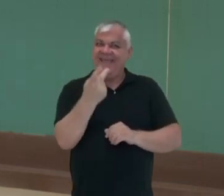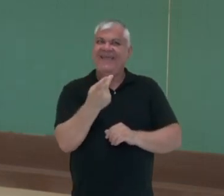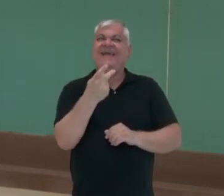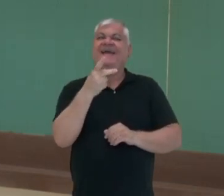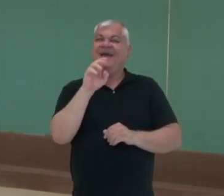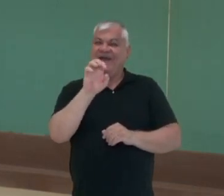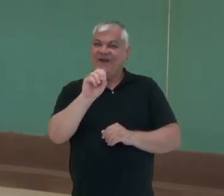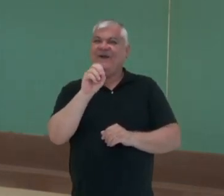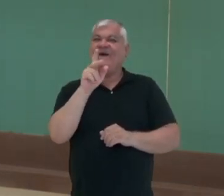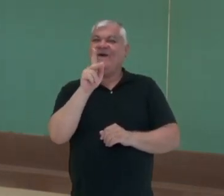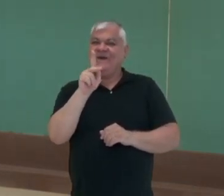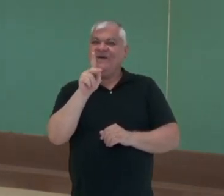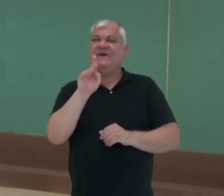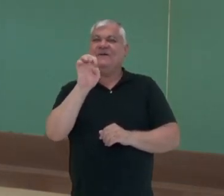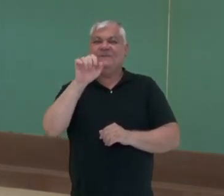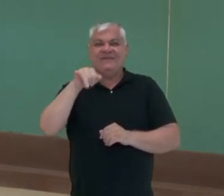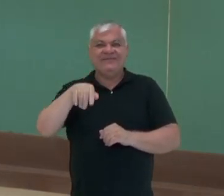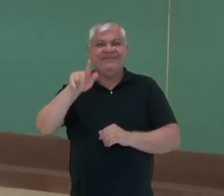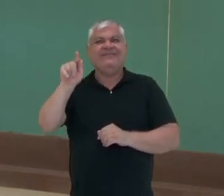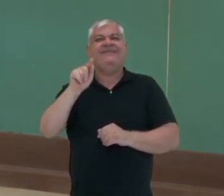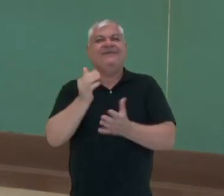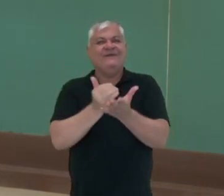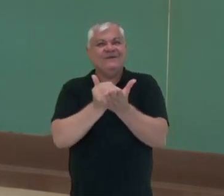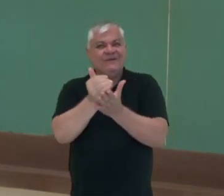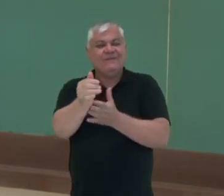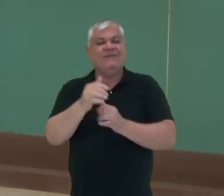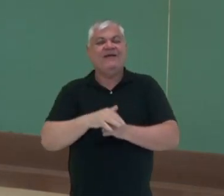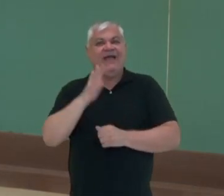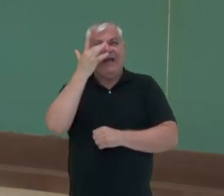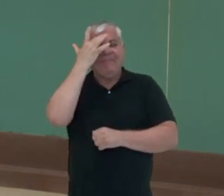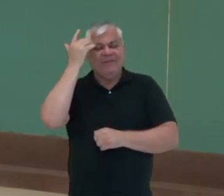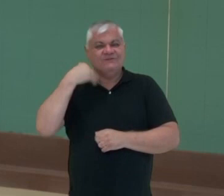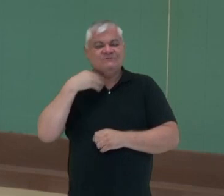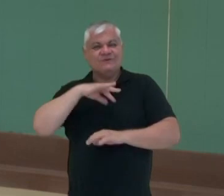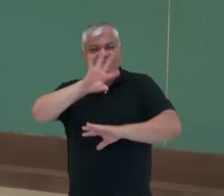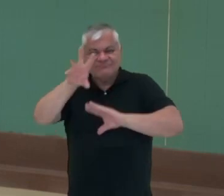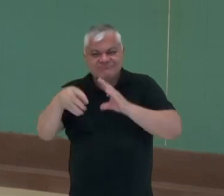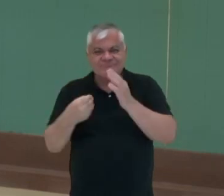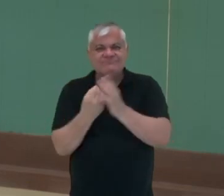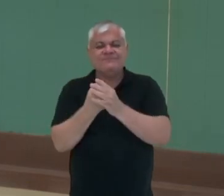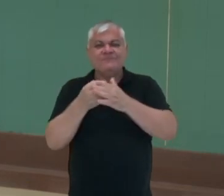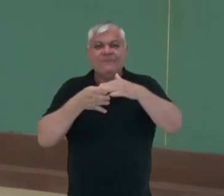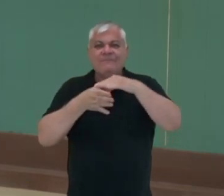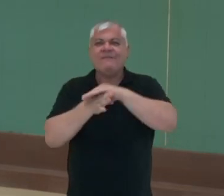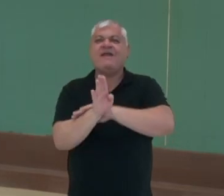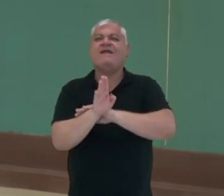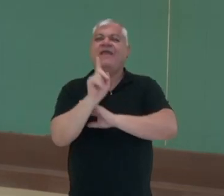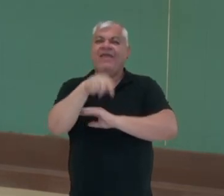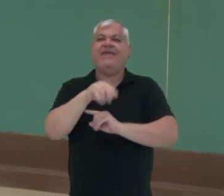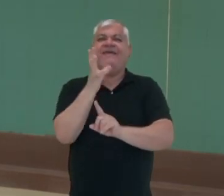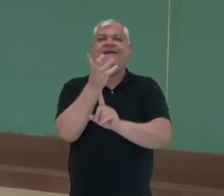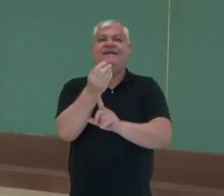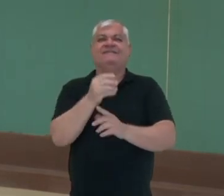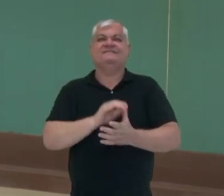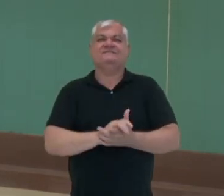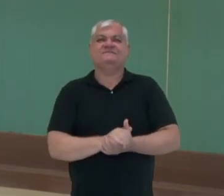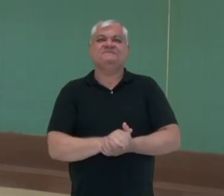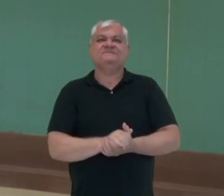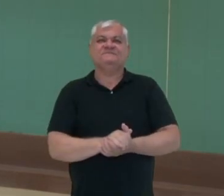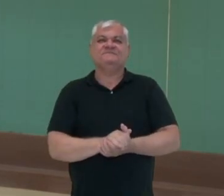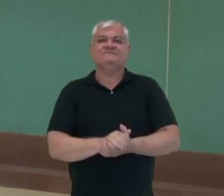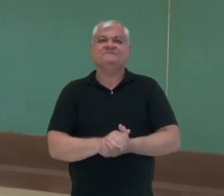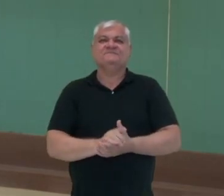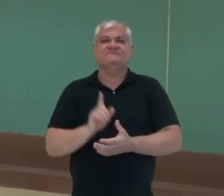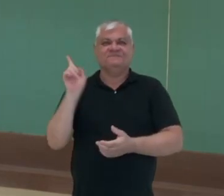daqui, que a pessoa que está assistindo, ela acaba produzindo arte. Isso é uma inovação no mundo contemporâneo. E nós temos